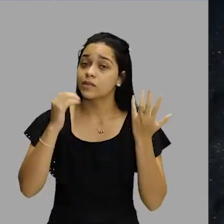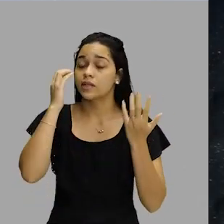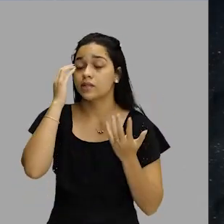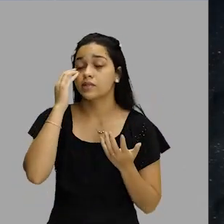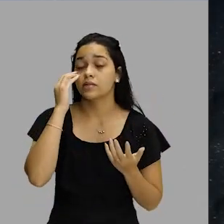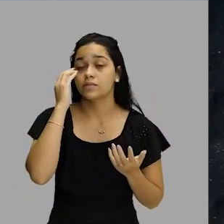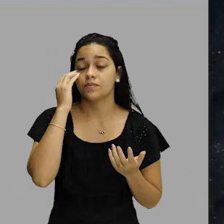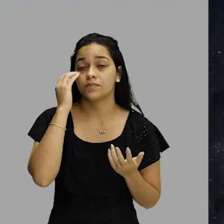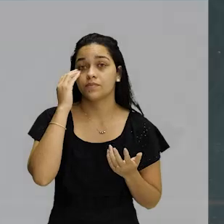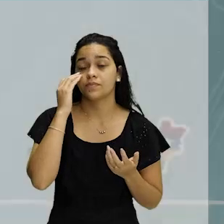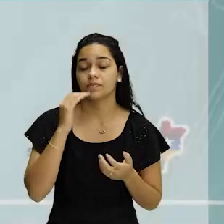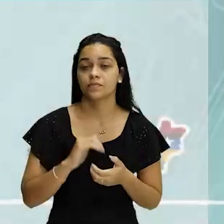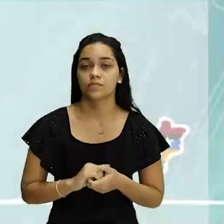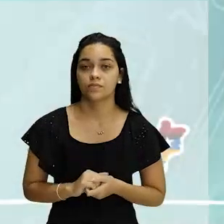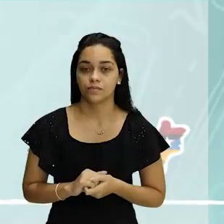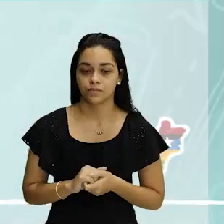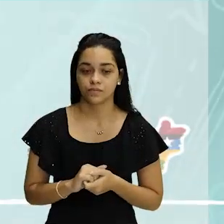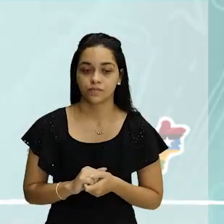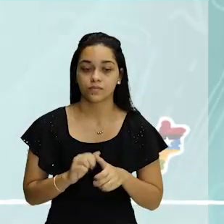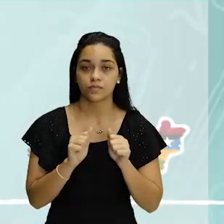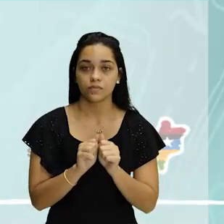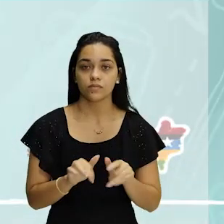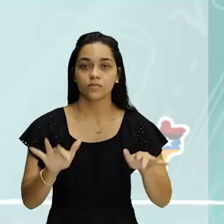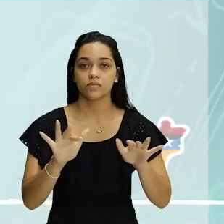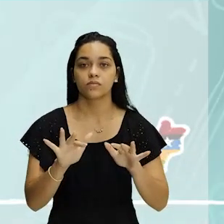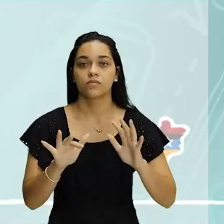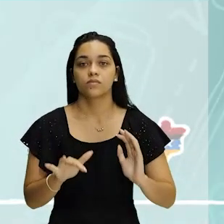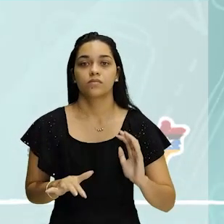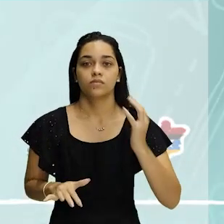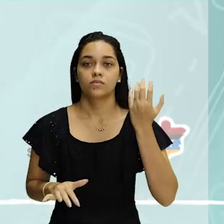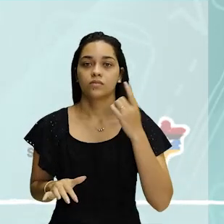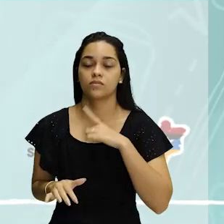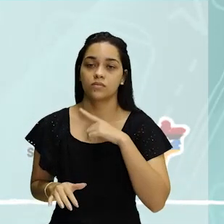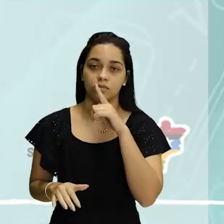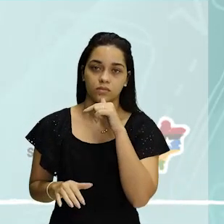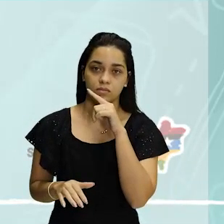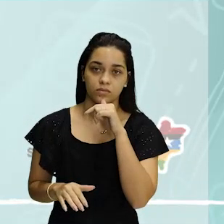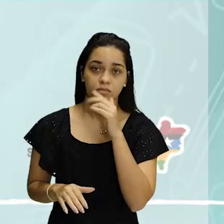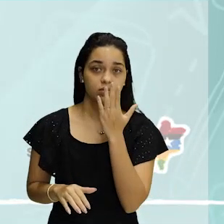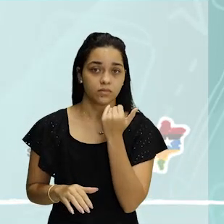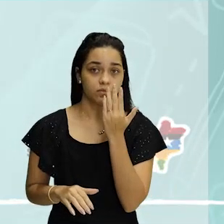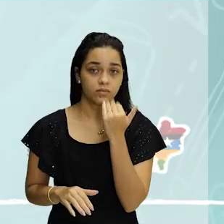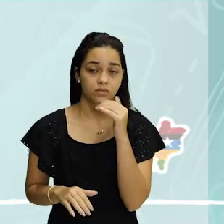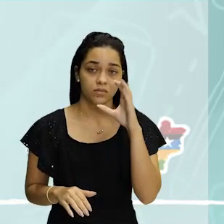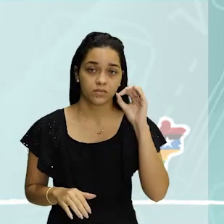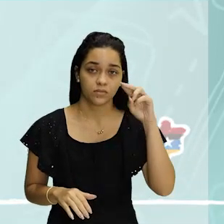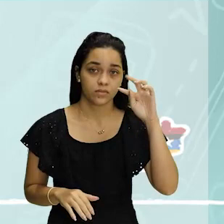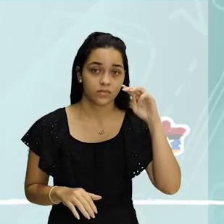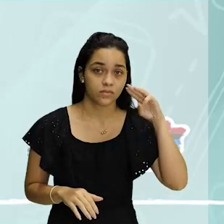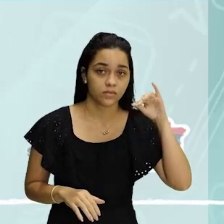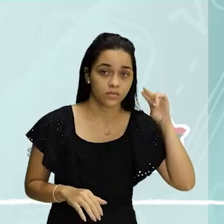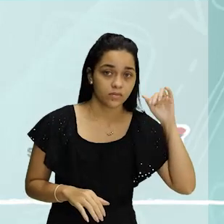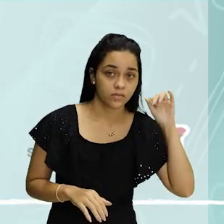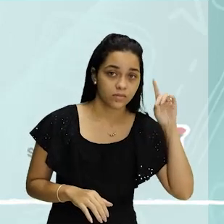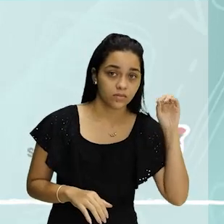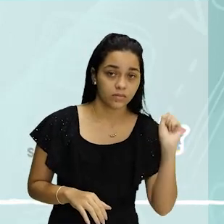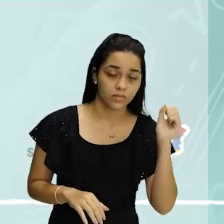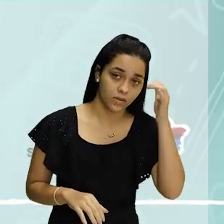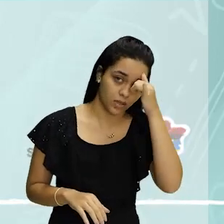né? A transmissão ela é feita por água e alimentos contaminados. A prevenção